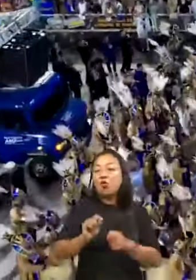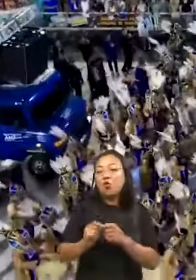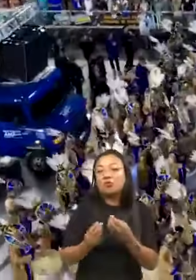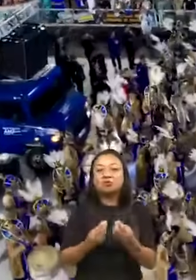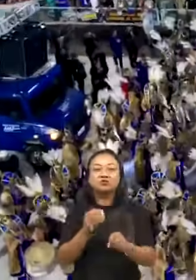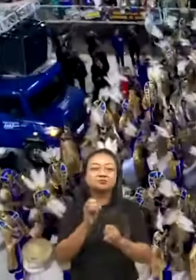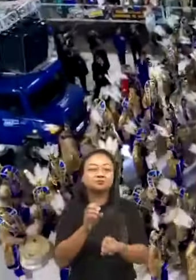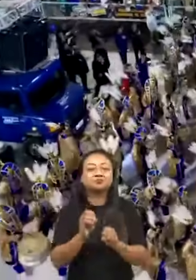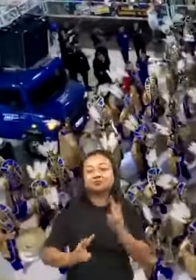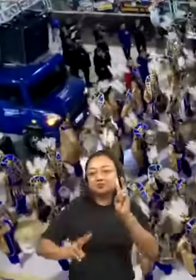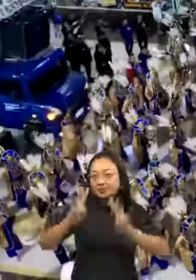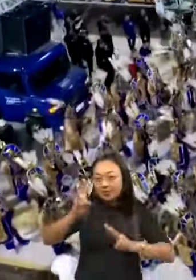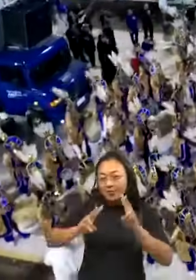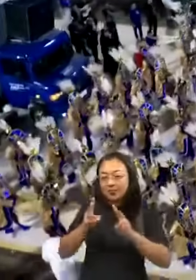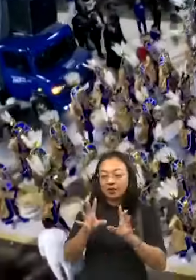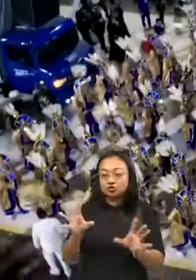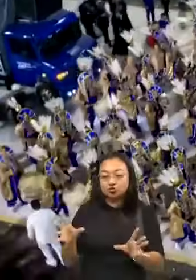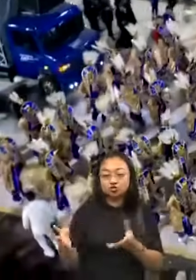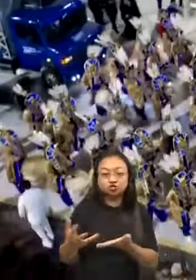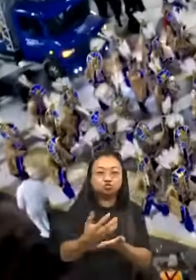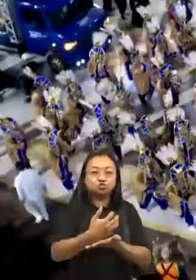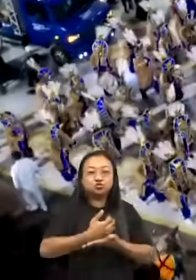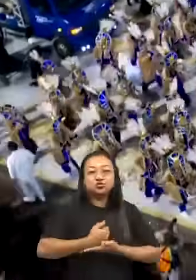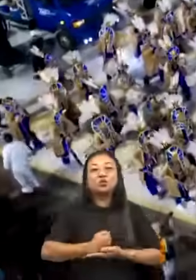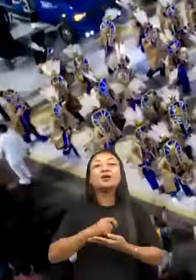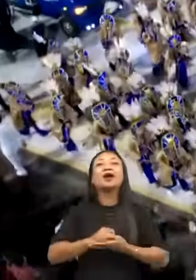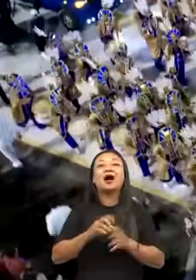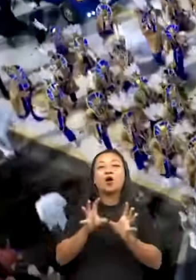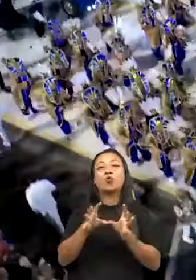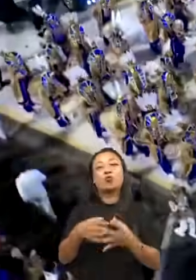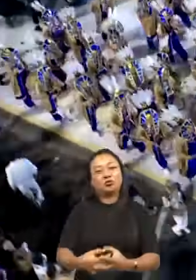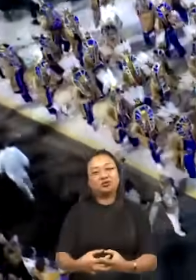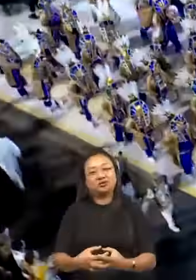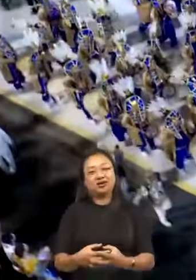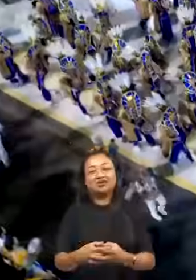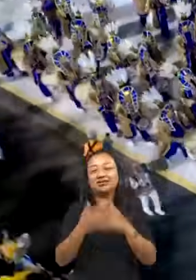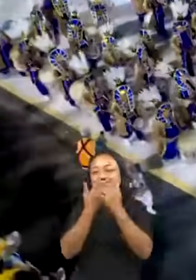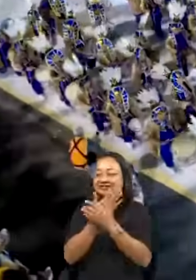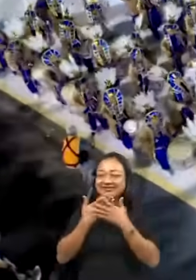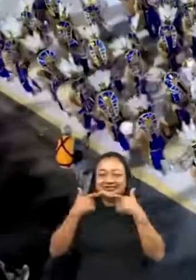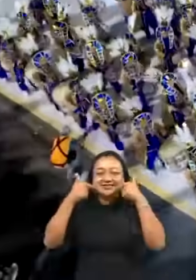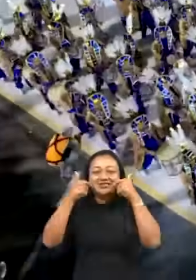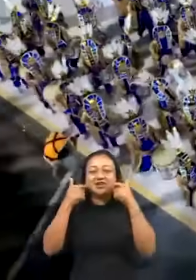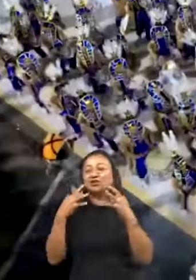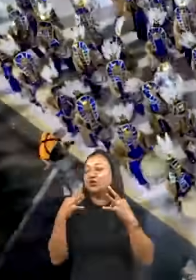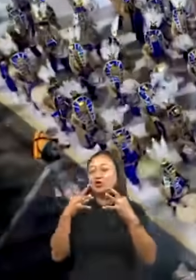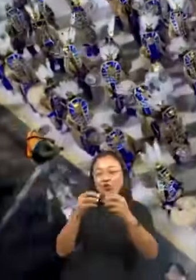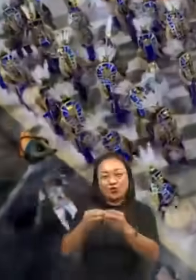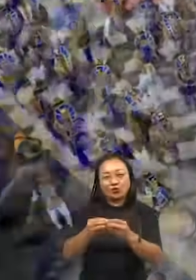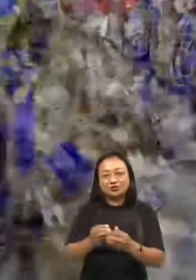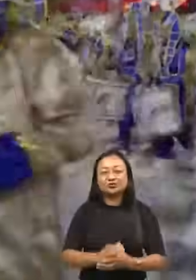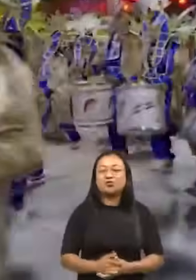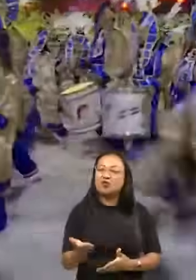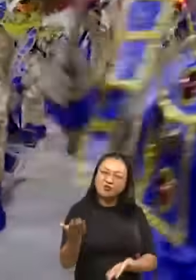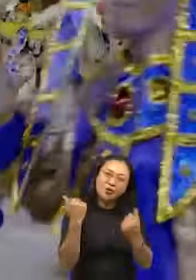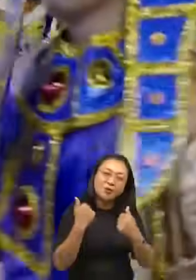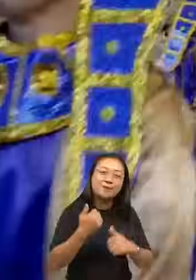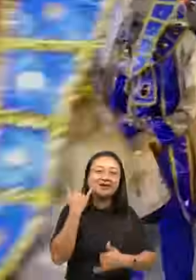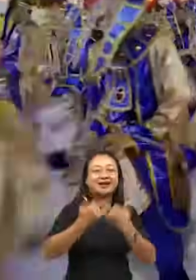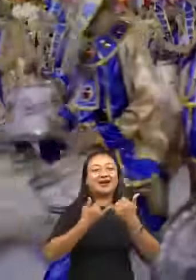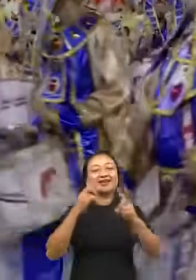e de juntar a comunidade, né, Alessandra? Você está satisfeita demais com essa sorriso aqui, né? Vamos brincar de